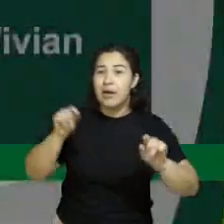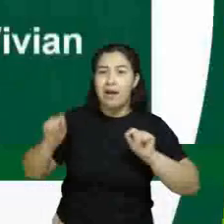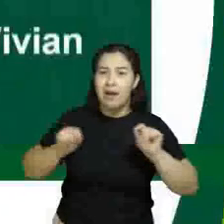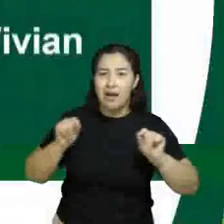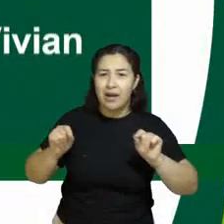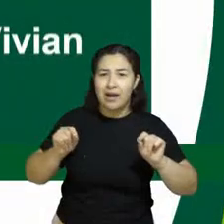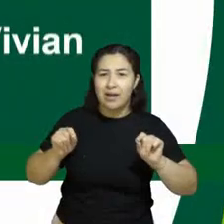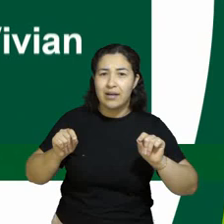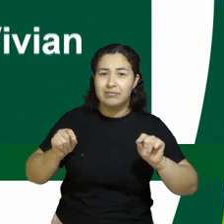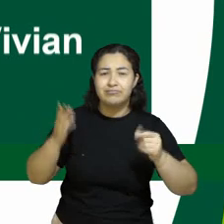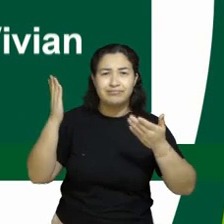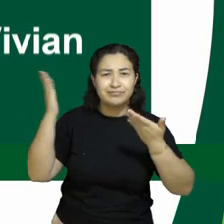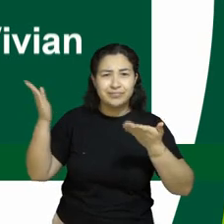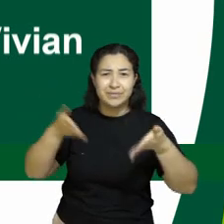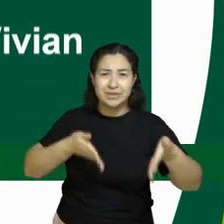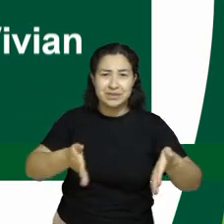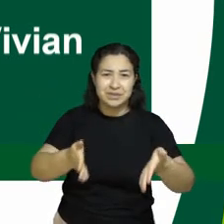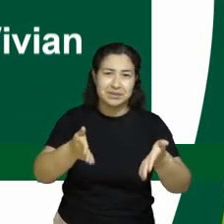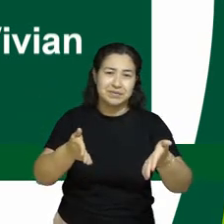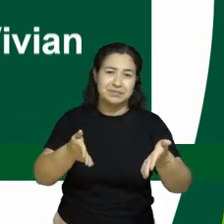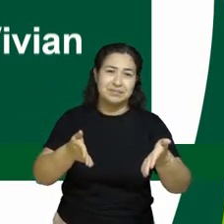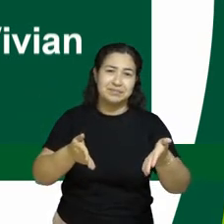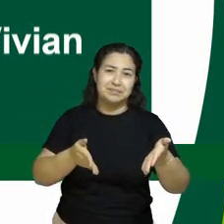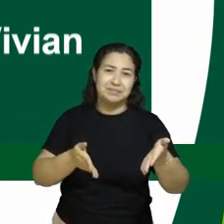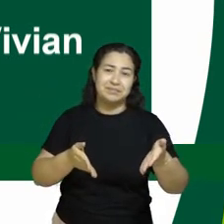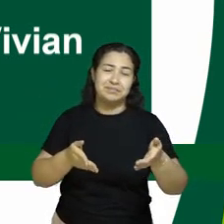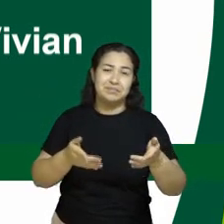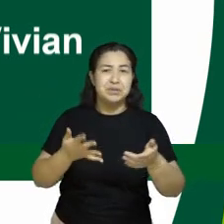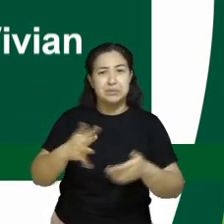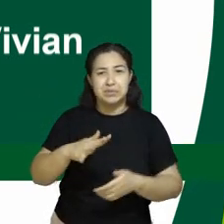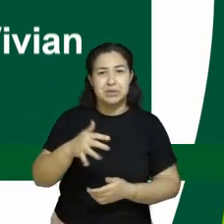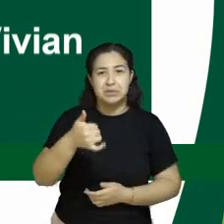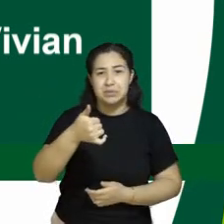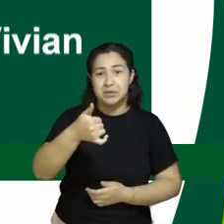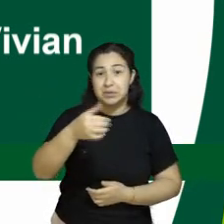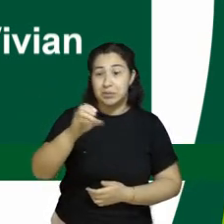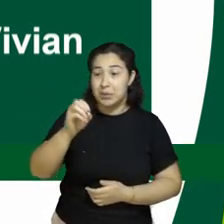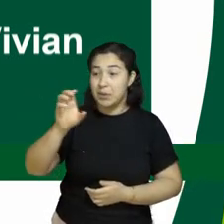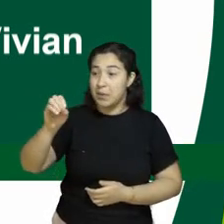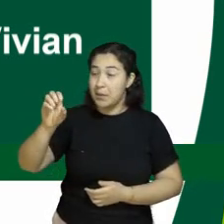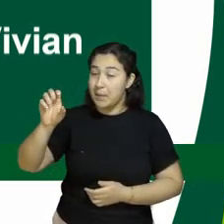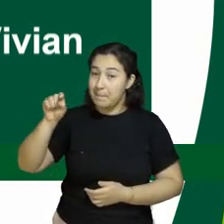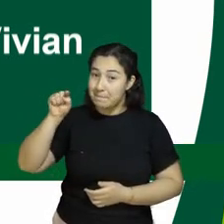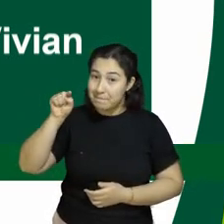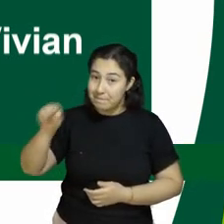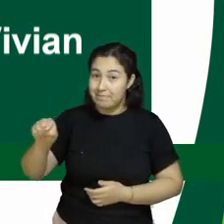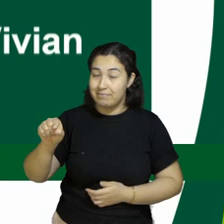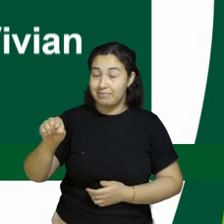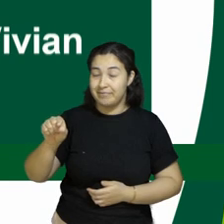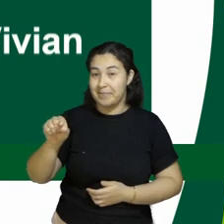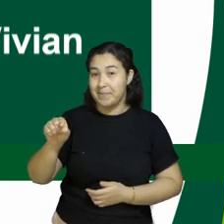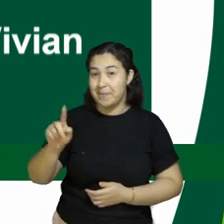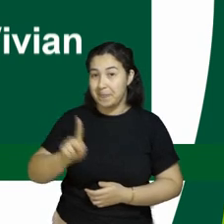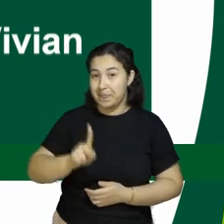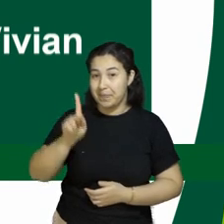circuito Caminho do Grande Oeste. São em torno de 1.000 quilômetros e atende